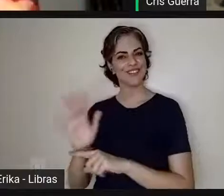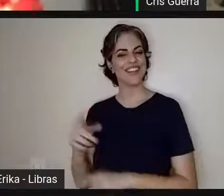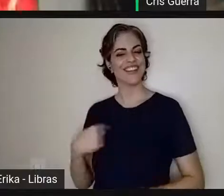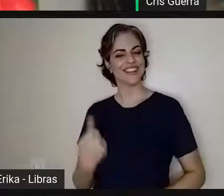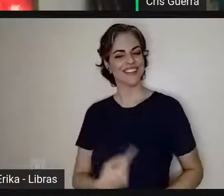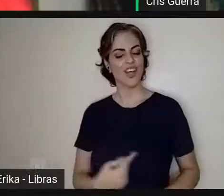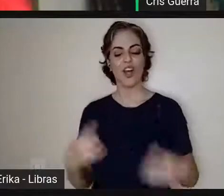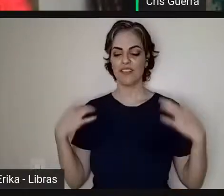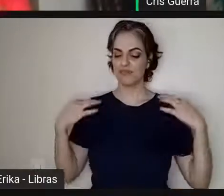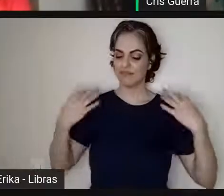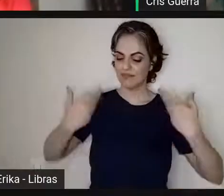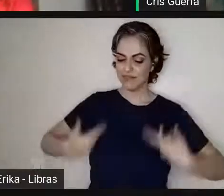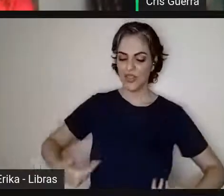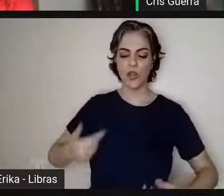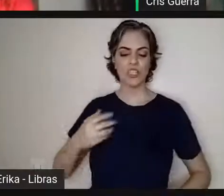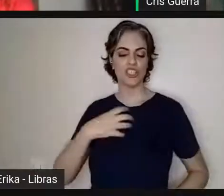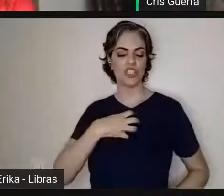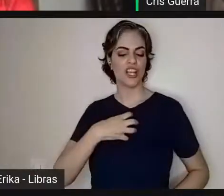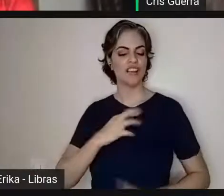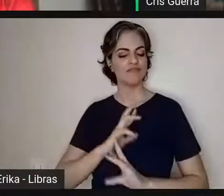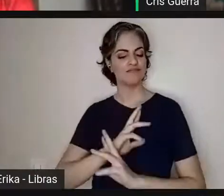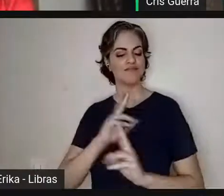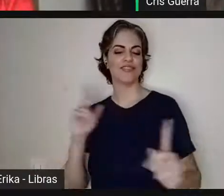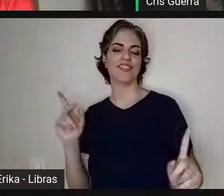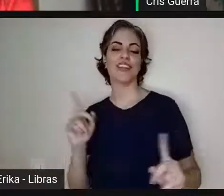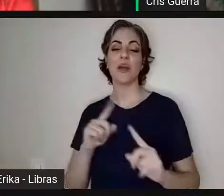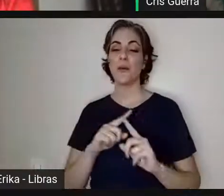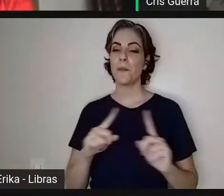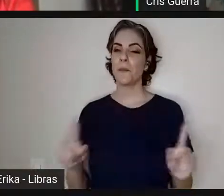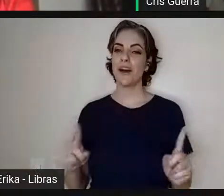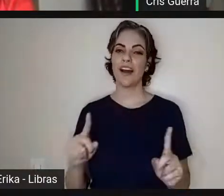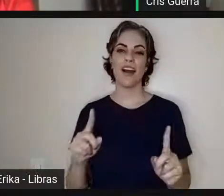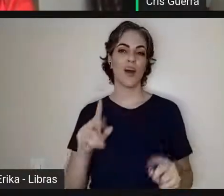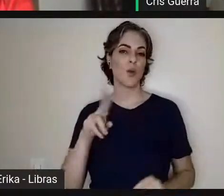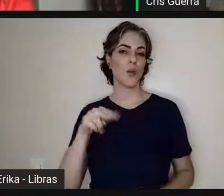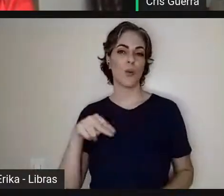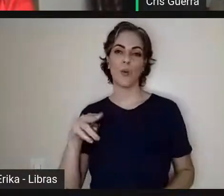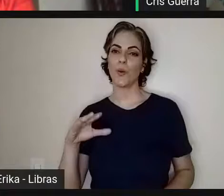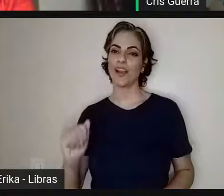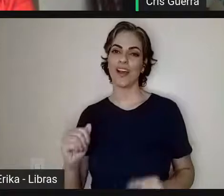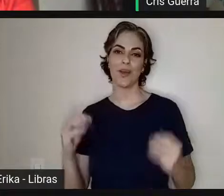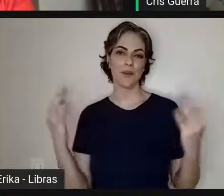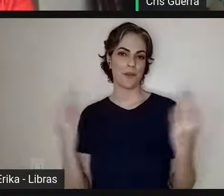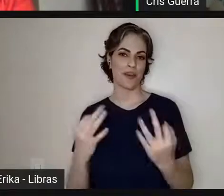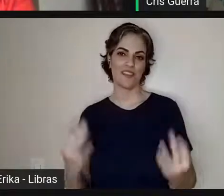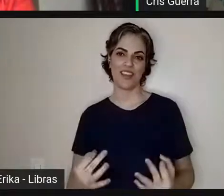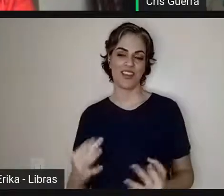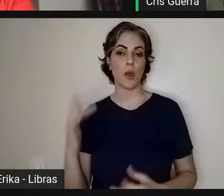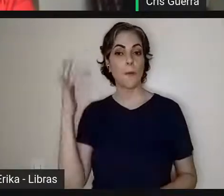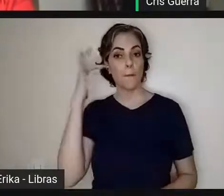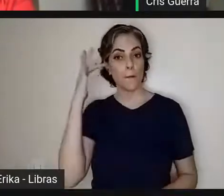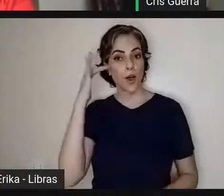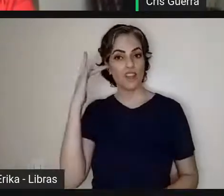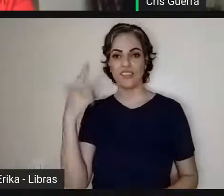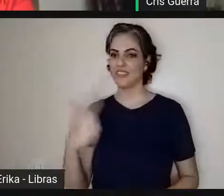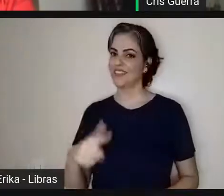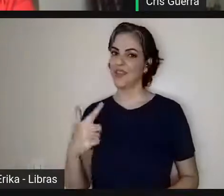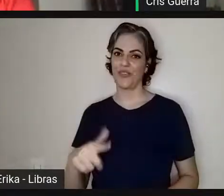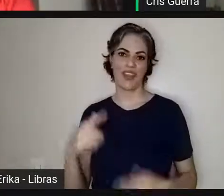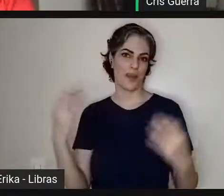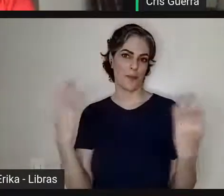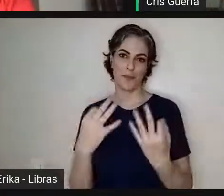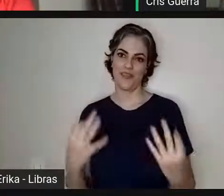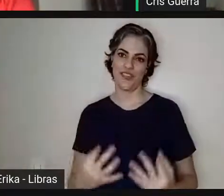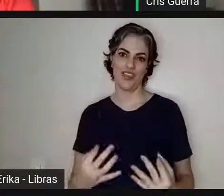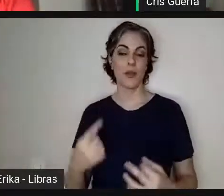vestir de um jeito único e tudo mais, mas está longe da perfeição. A moda não trabalha com perfeição. A gente acha que